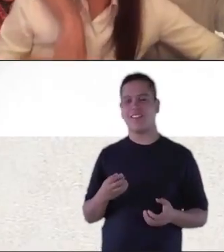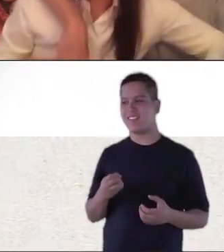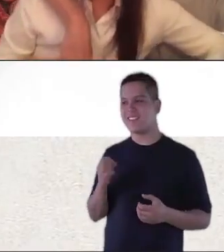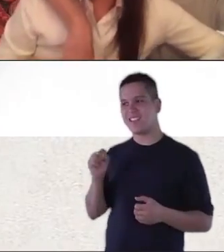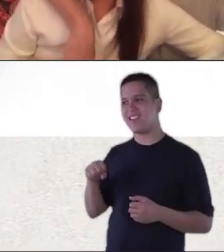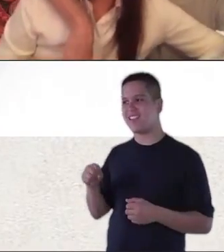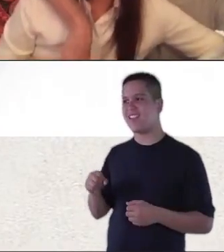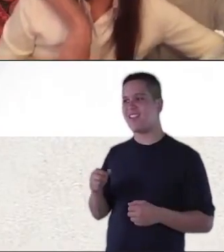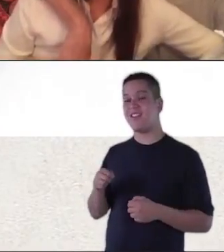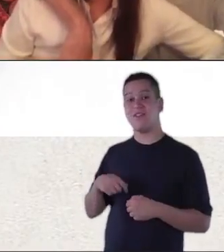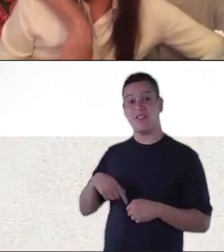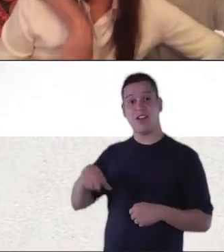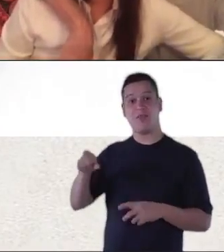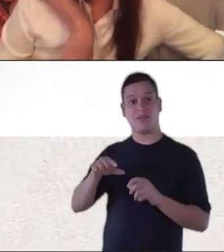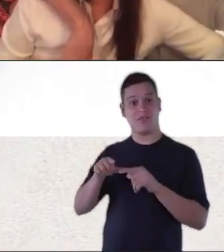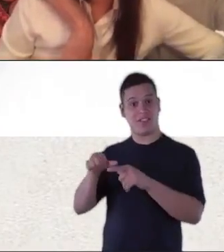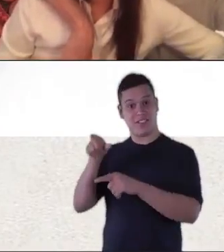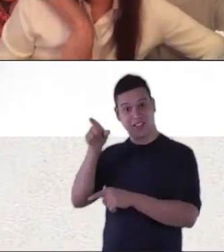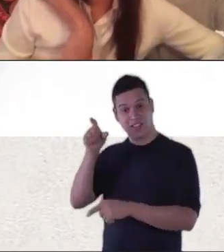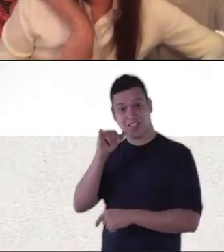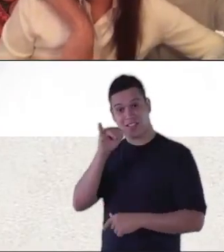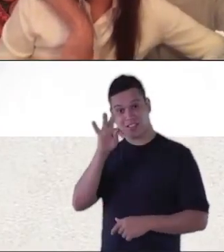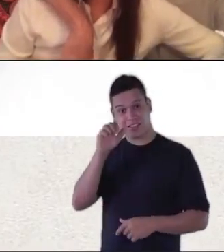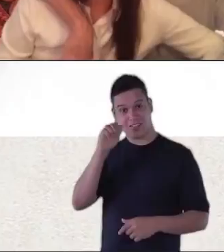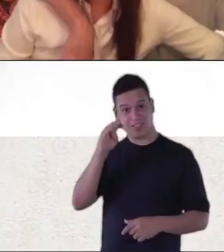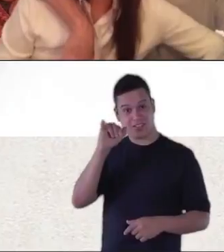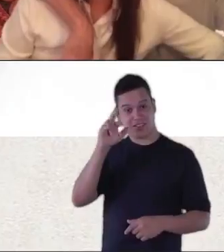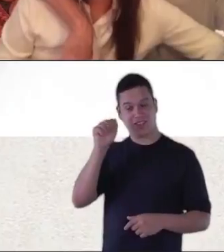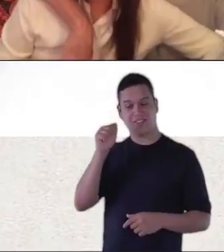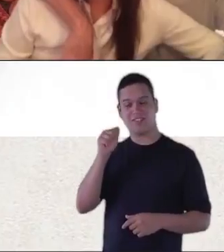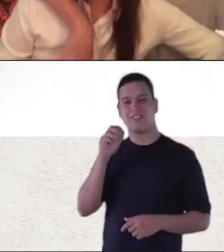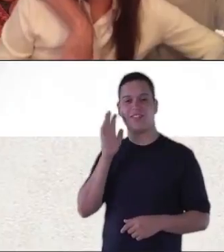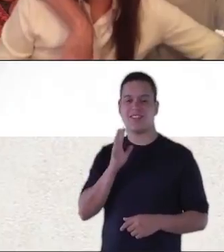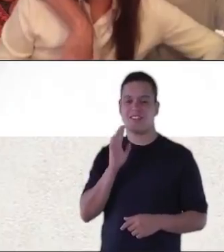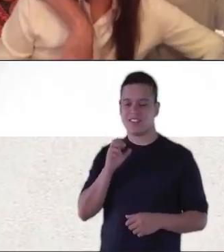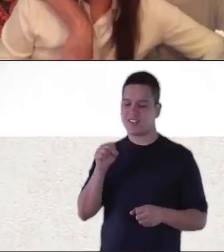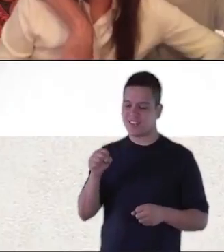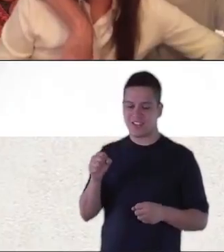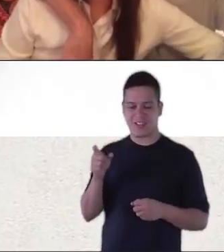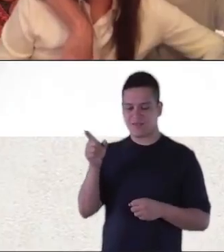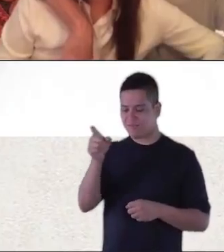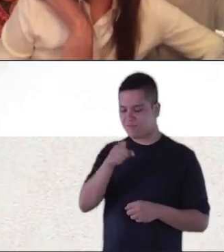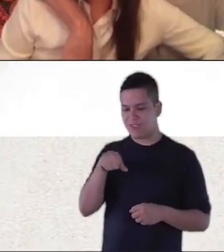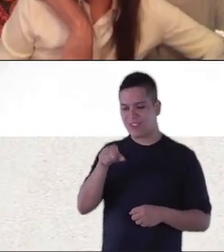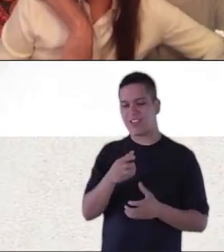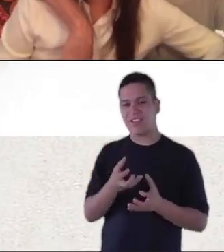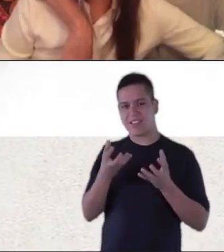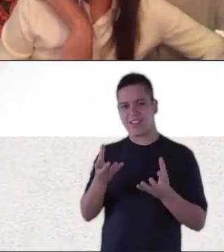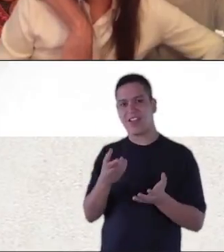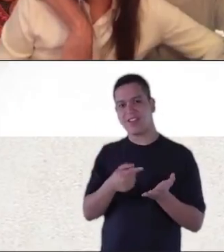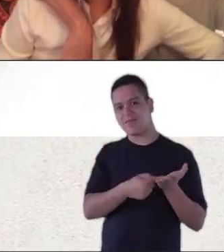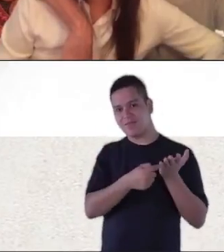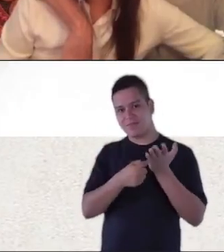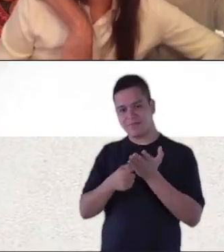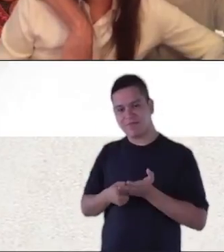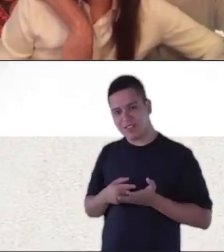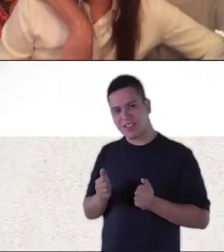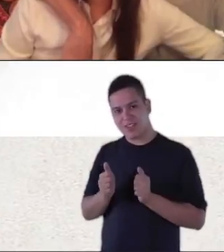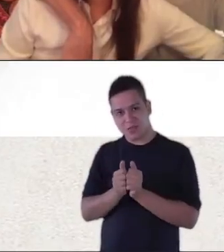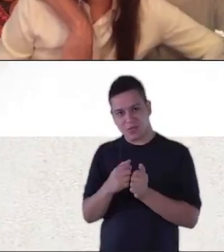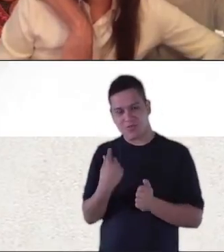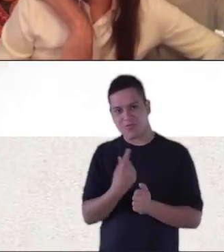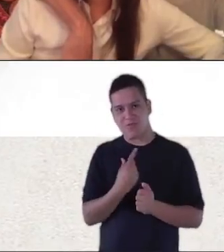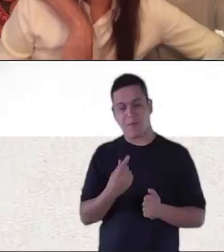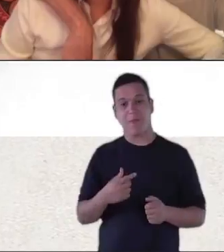vamos aí em Itabira, né? Sem dúvida, assim que possível, vocês estão convidadíssimos para vir aqui em Itabira com a gente. Nós